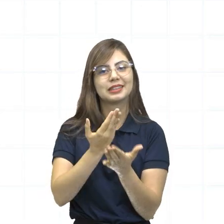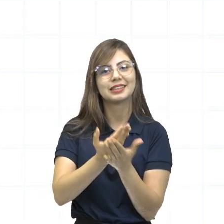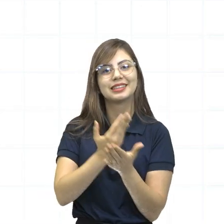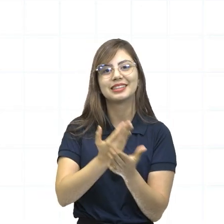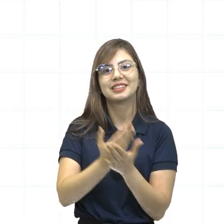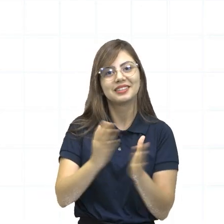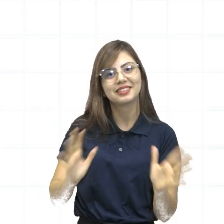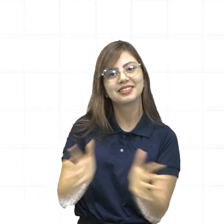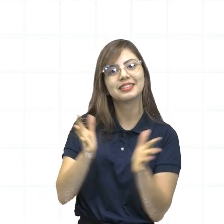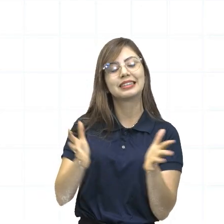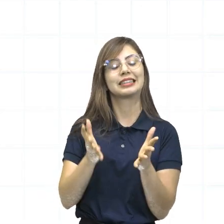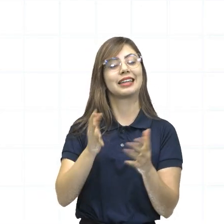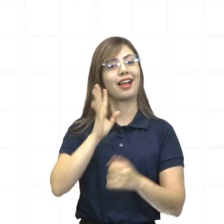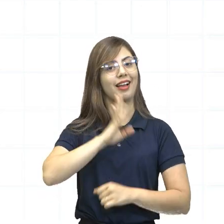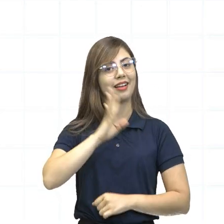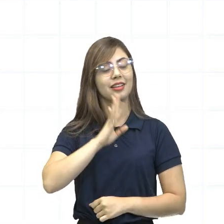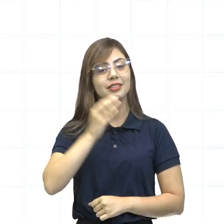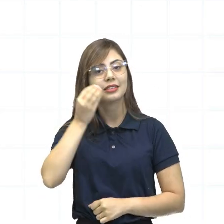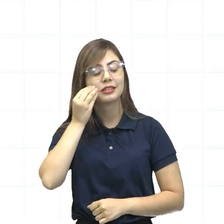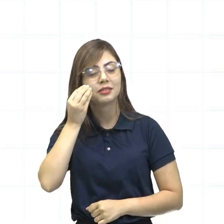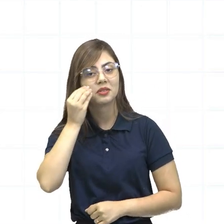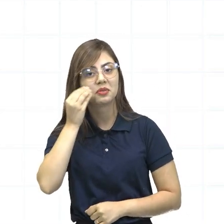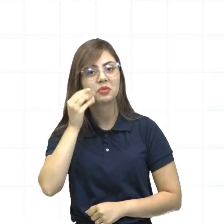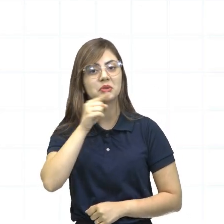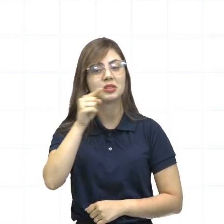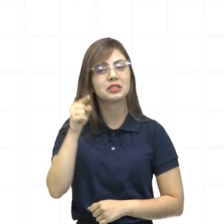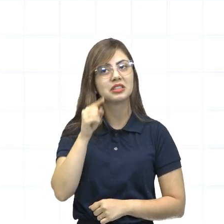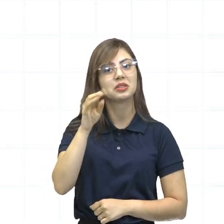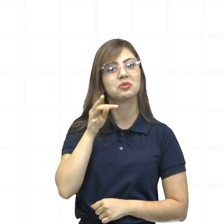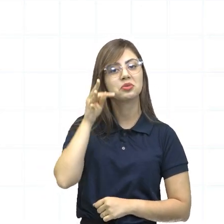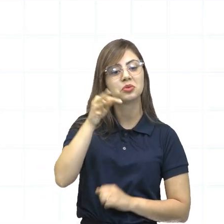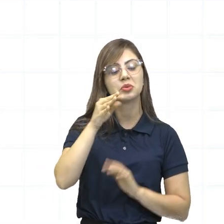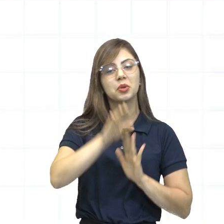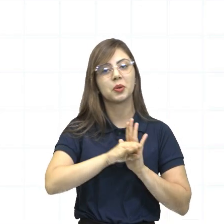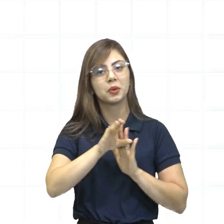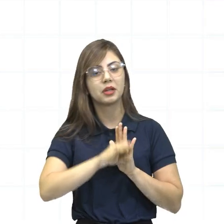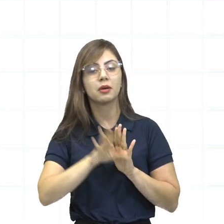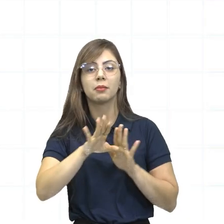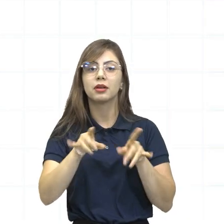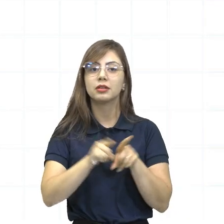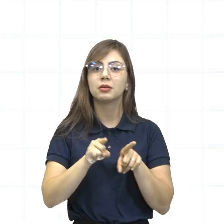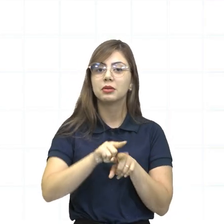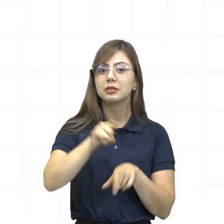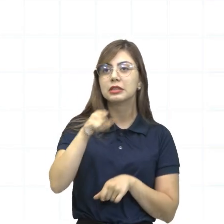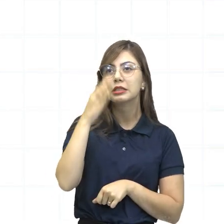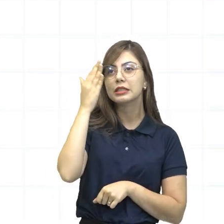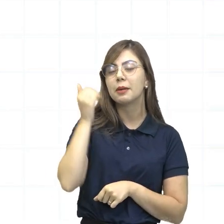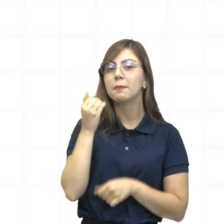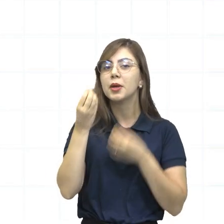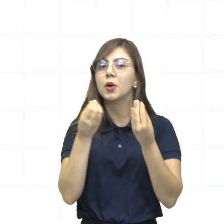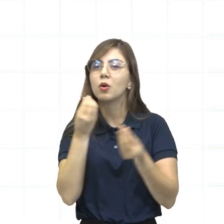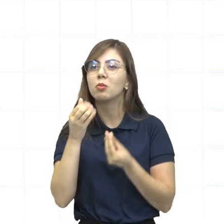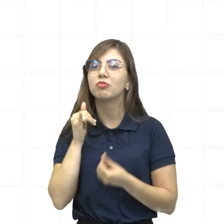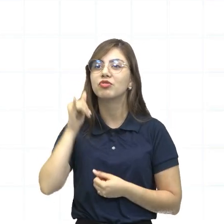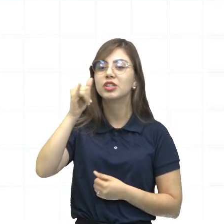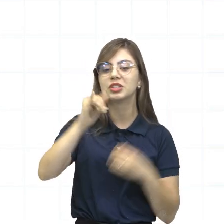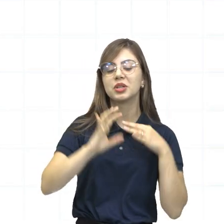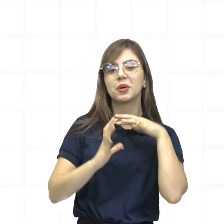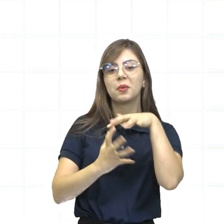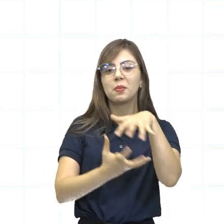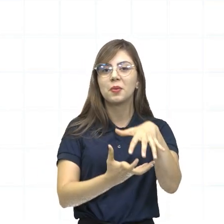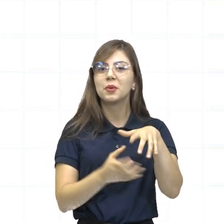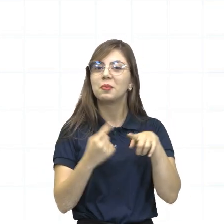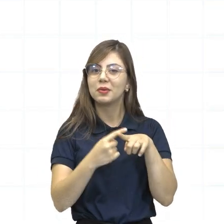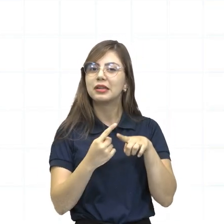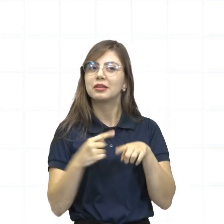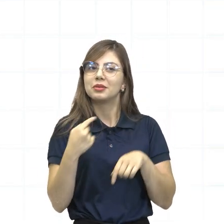É interessante para você, para o seu currículo, e até mesmo para você conhecer o mundo aí fora, certo? Já que a gente tem a